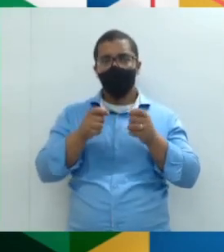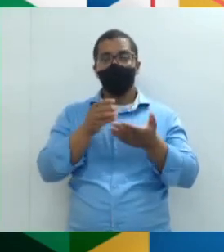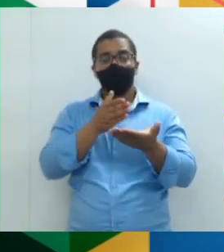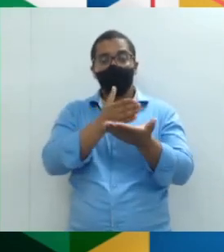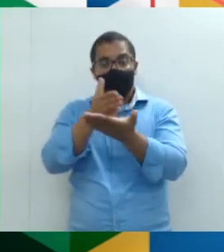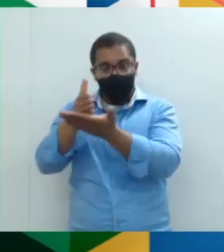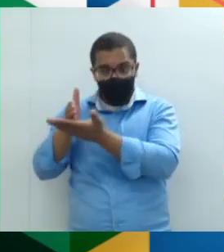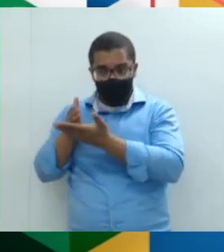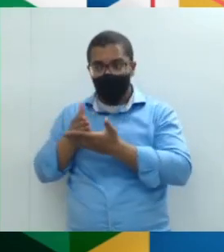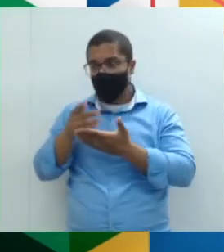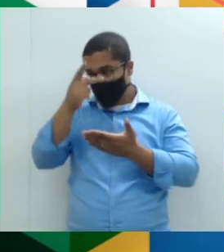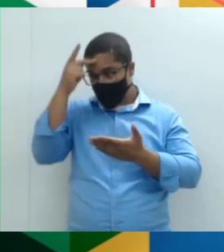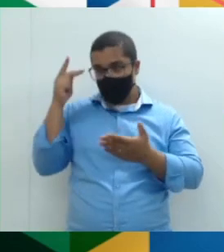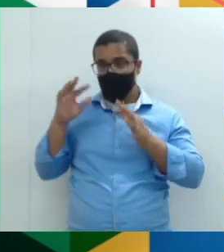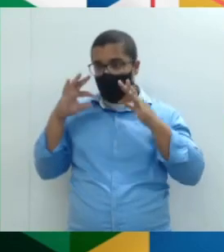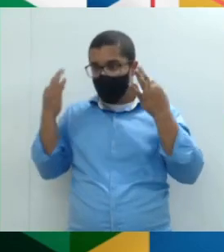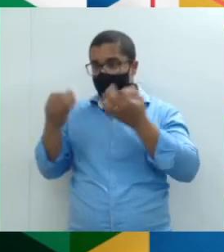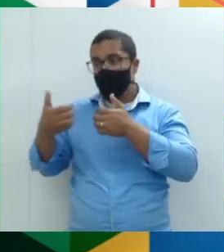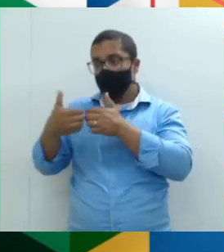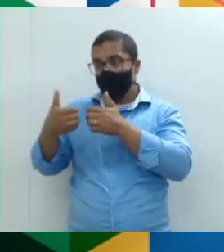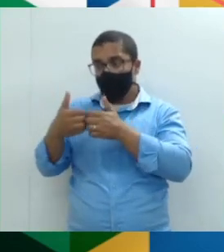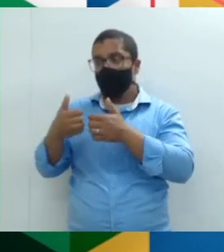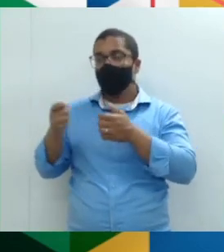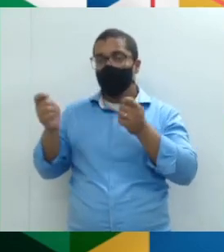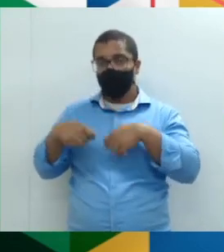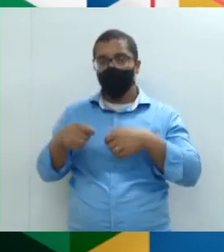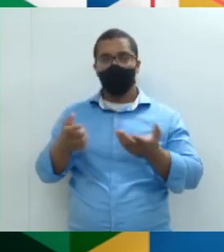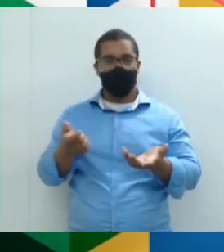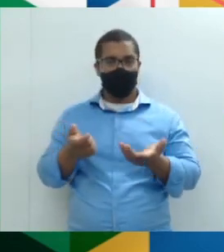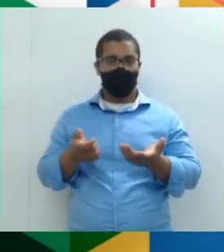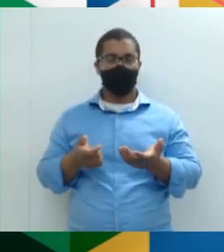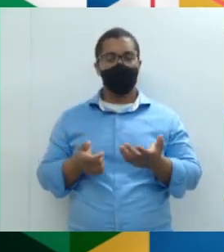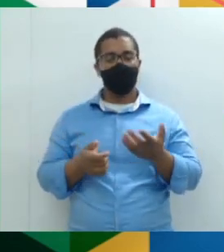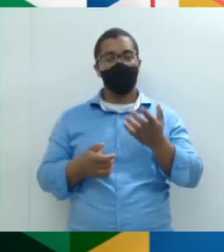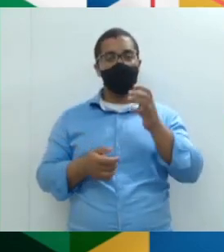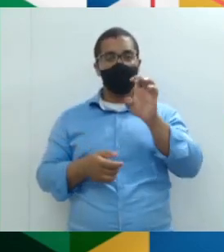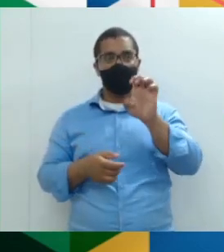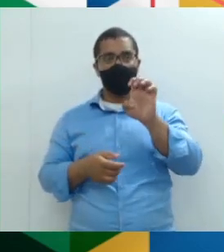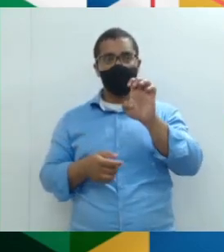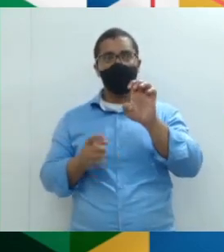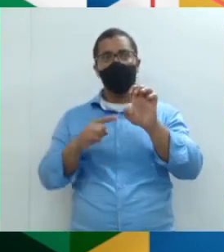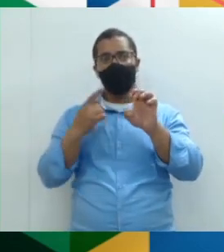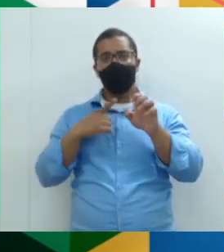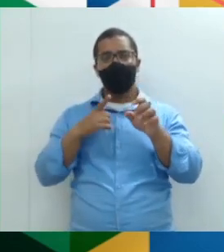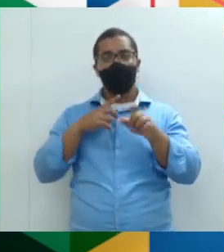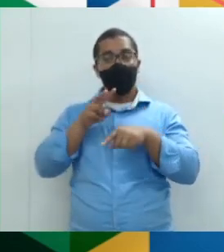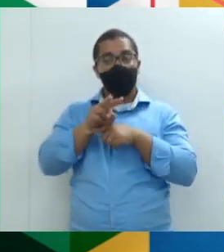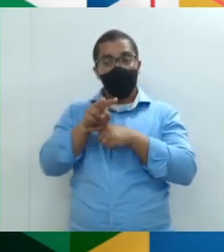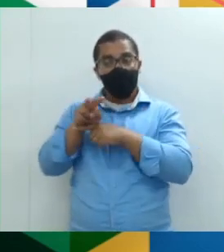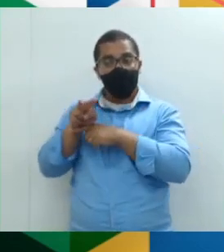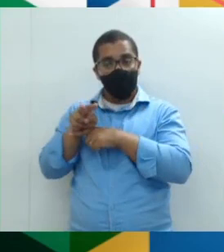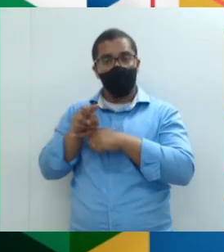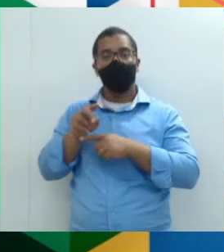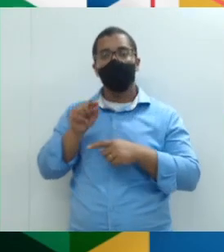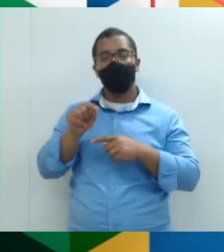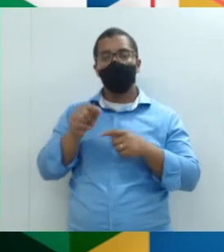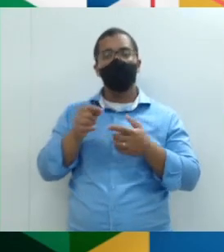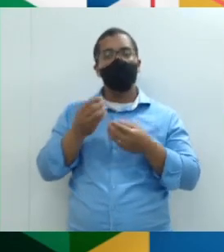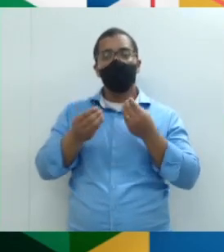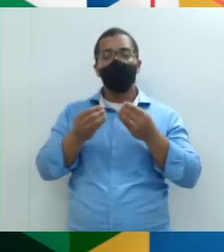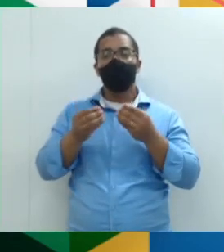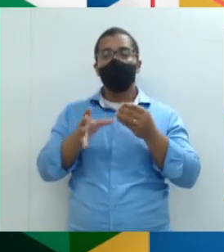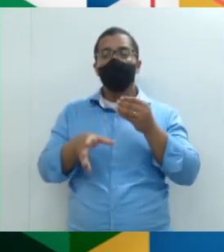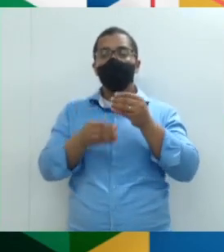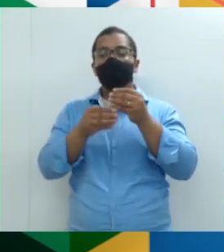parentes mais próximos para ganhar, né, auferir lucros. E letra E. A gente vai ter a fiscalização sobre a distribuição dos excedentes